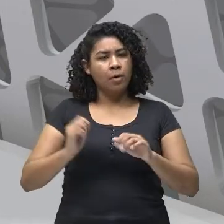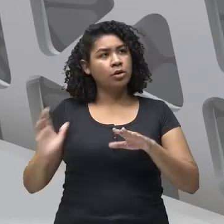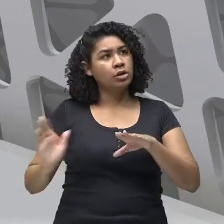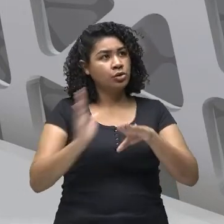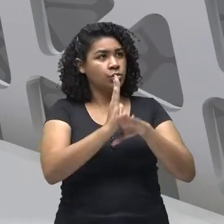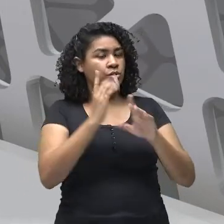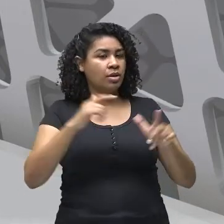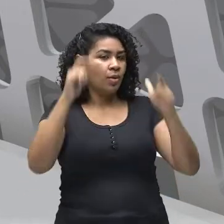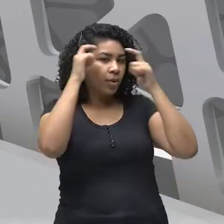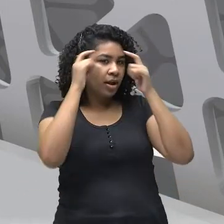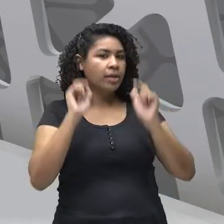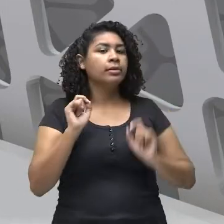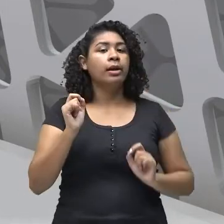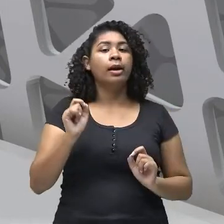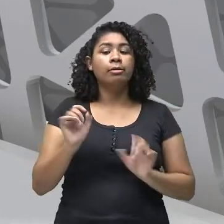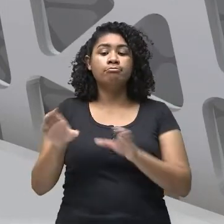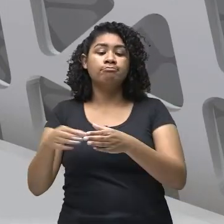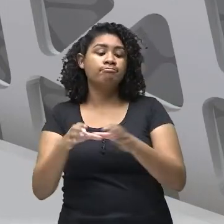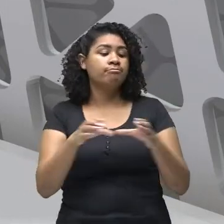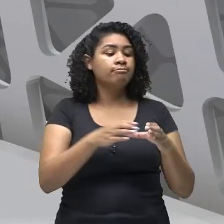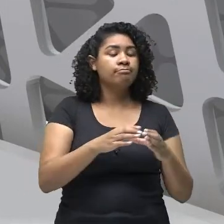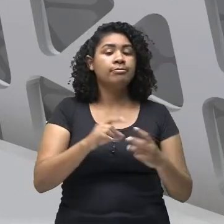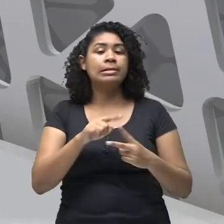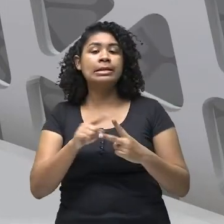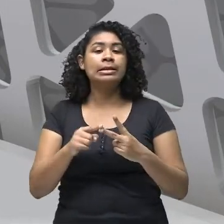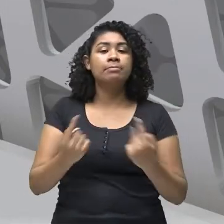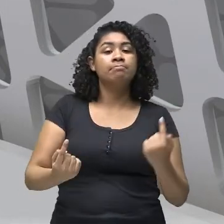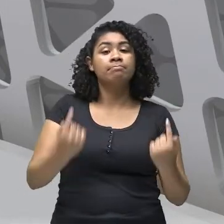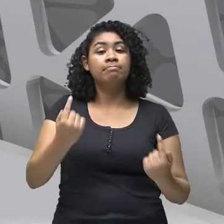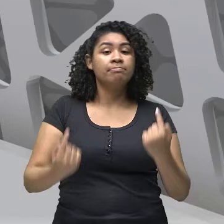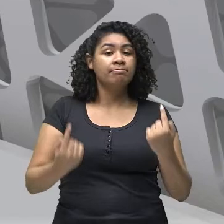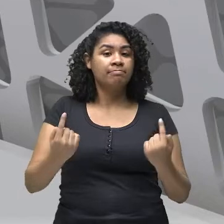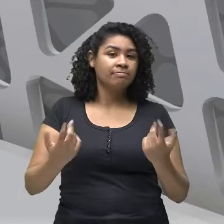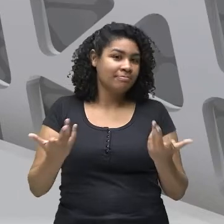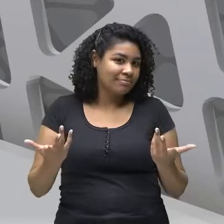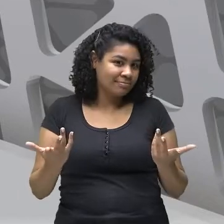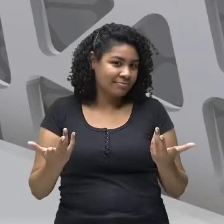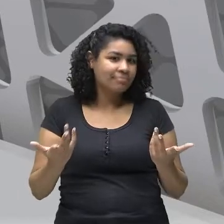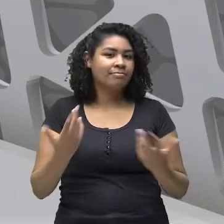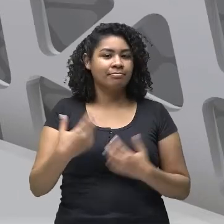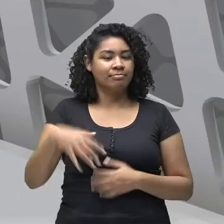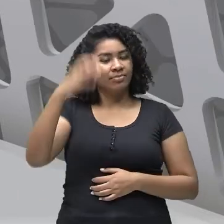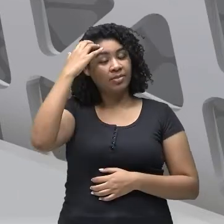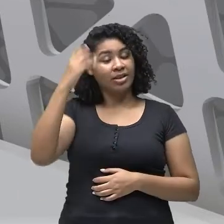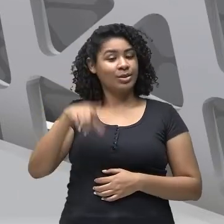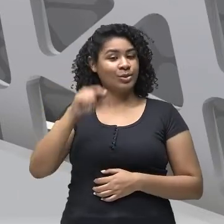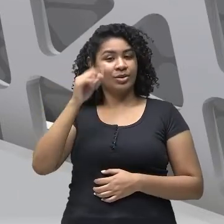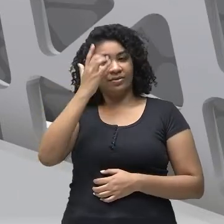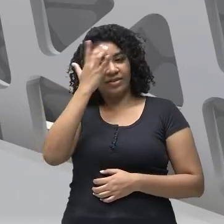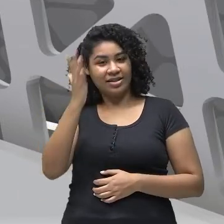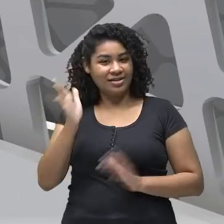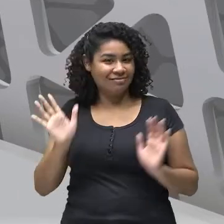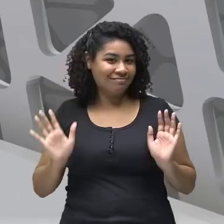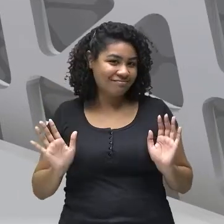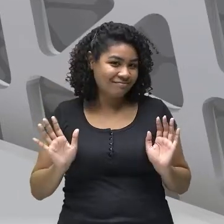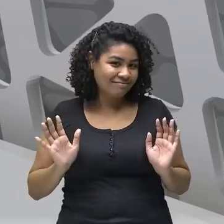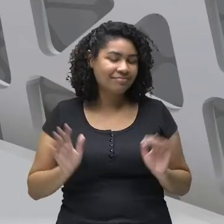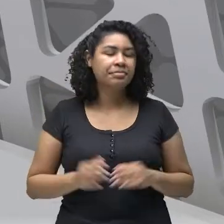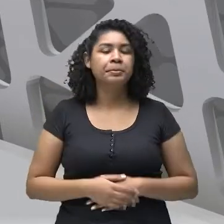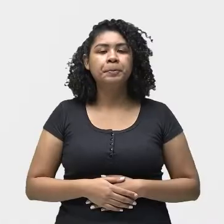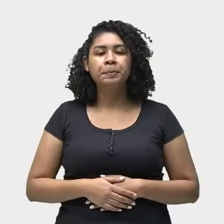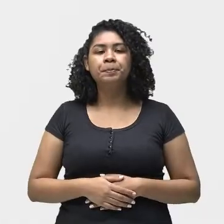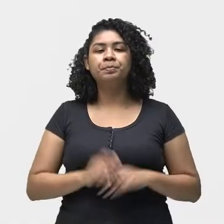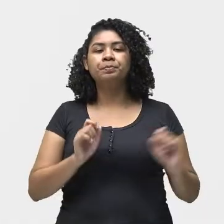seus projetos políticos, não é? Será que essa escolha era muito difícil para o rei? Eu acho que não, né?